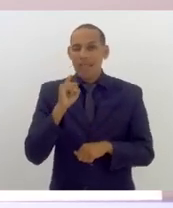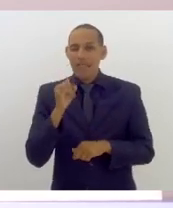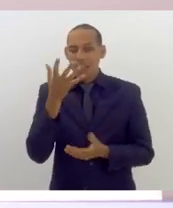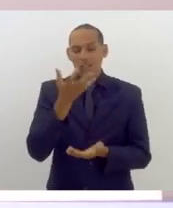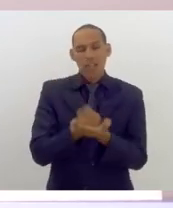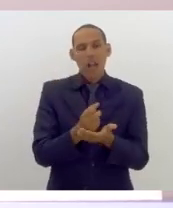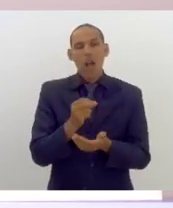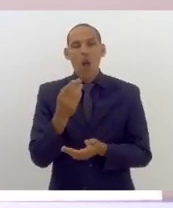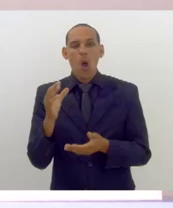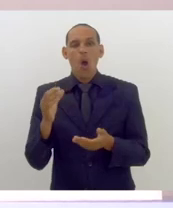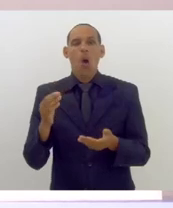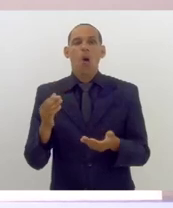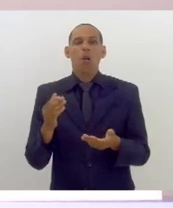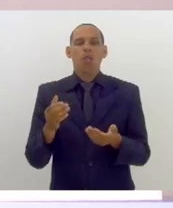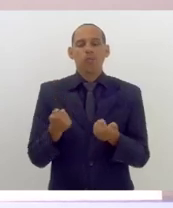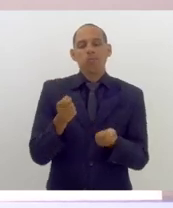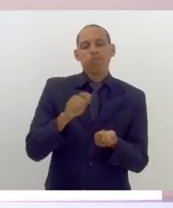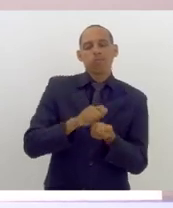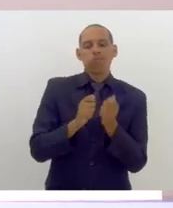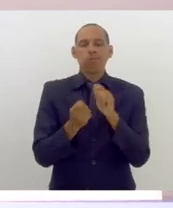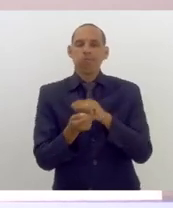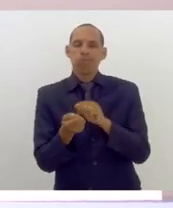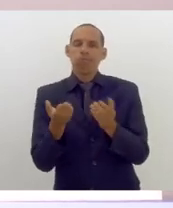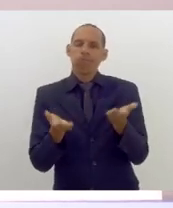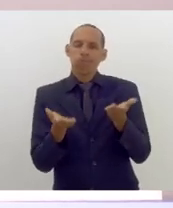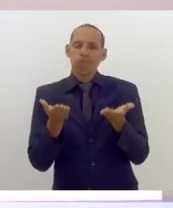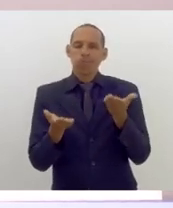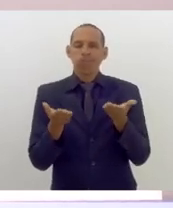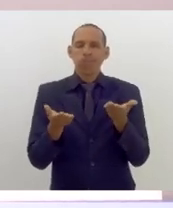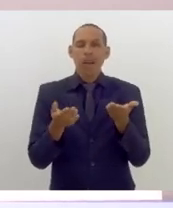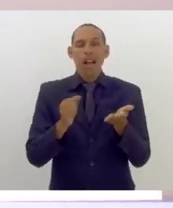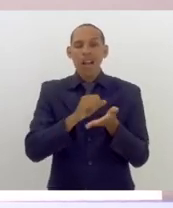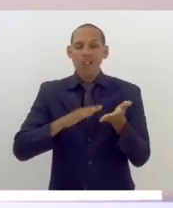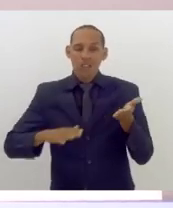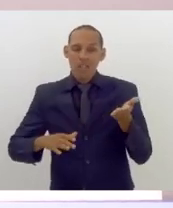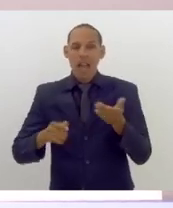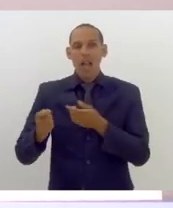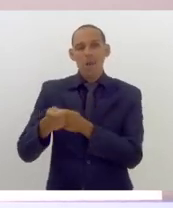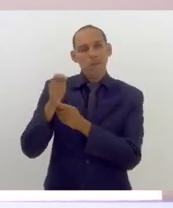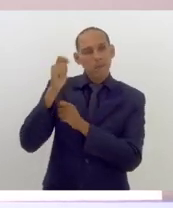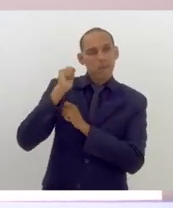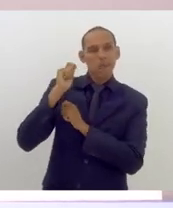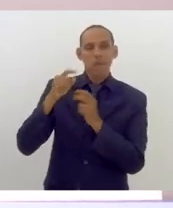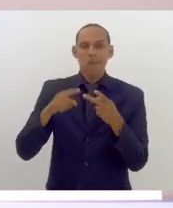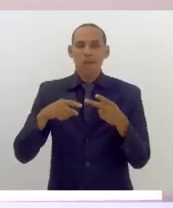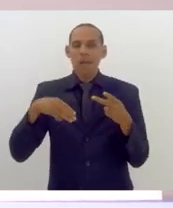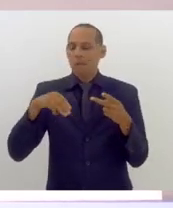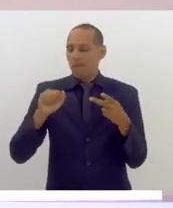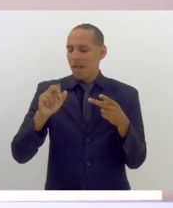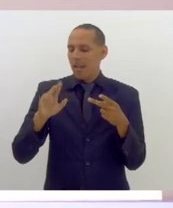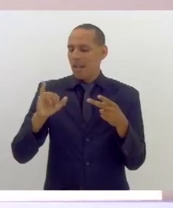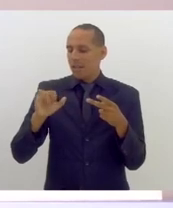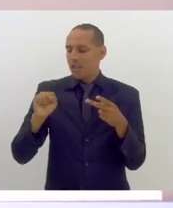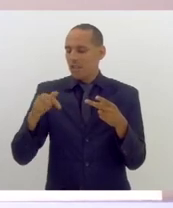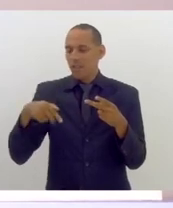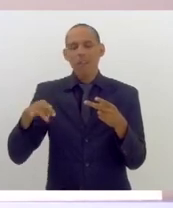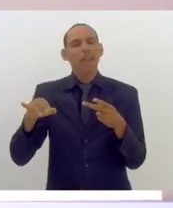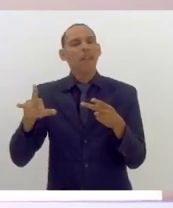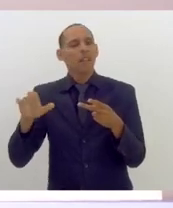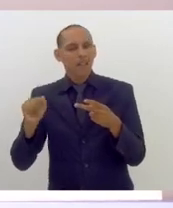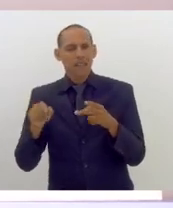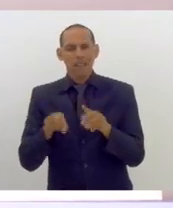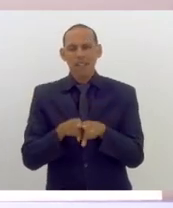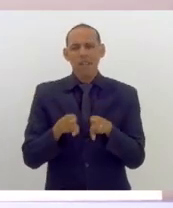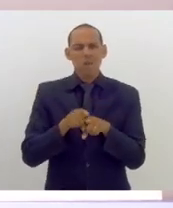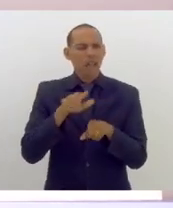as comunidades pesqueiras as marisqueiras e mesmos as áreas urbanas do território não tiveram oportunidade